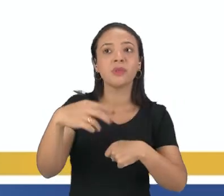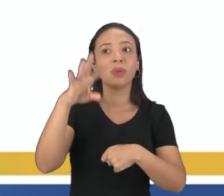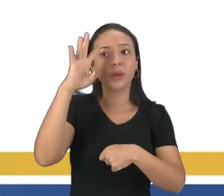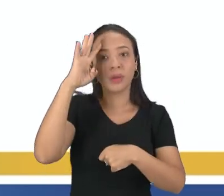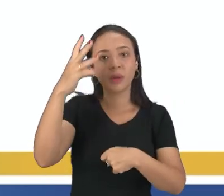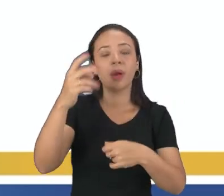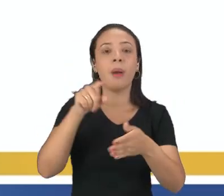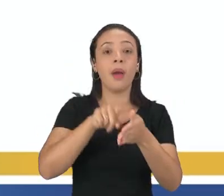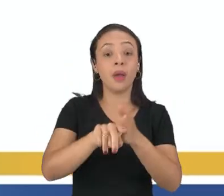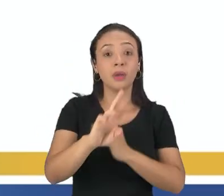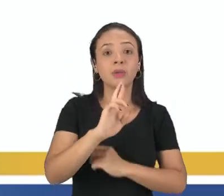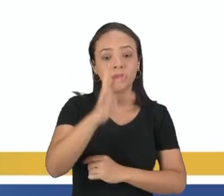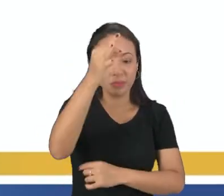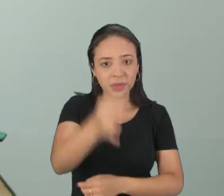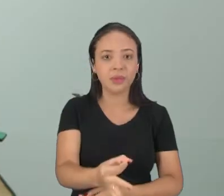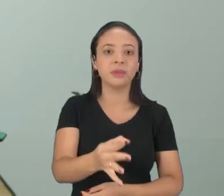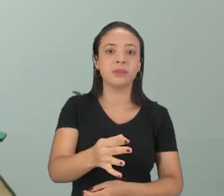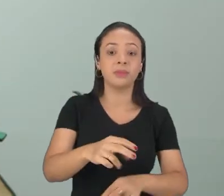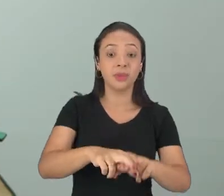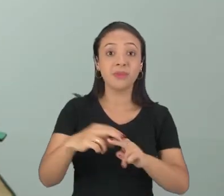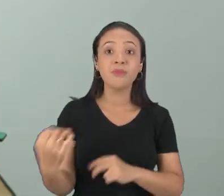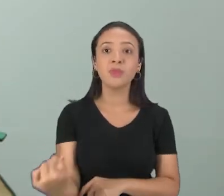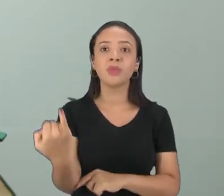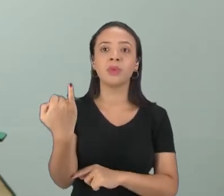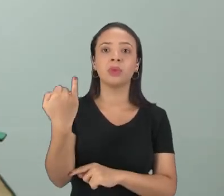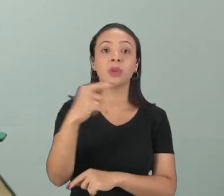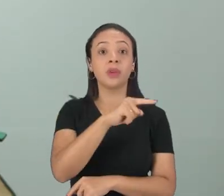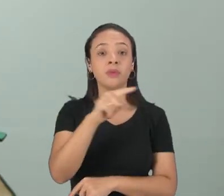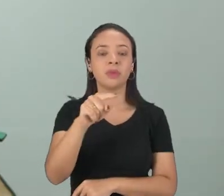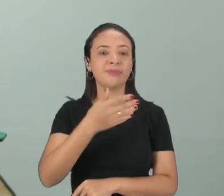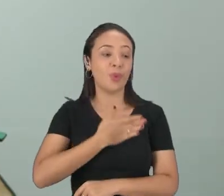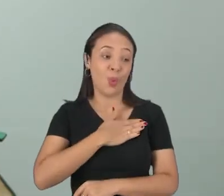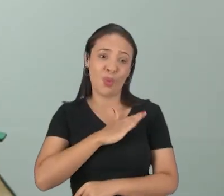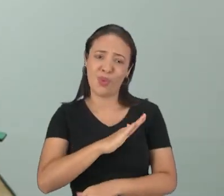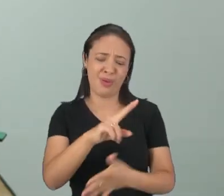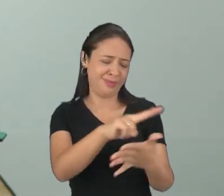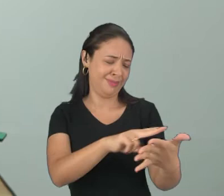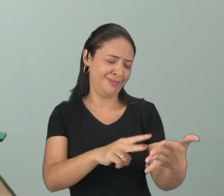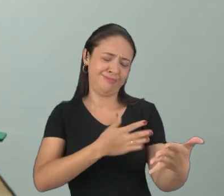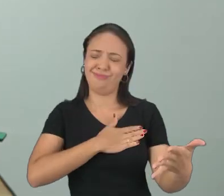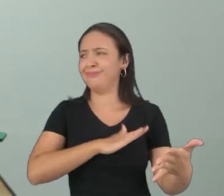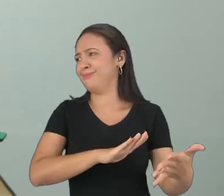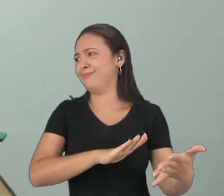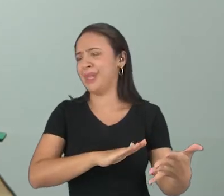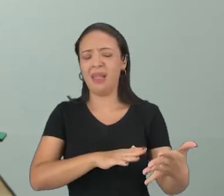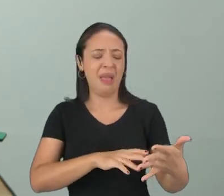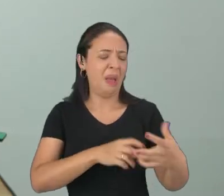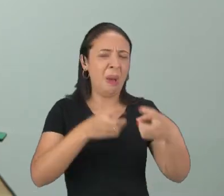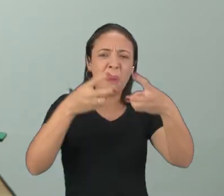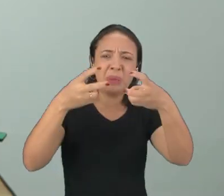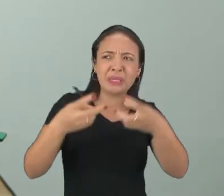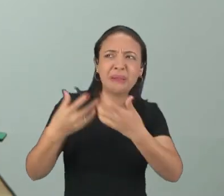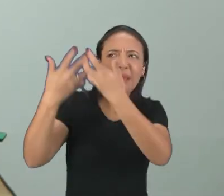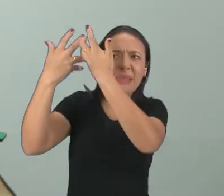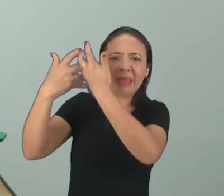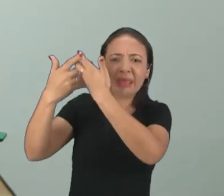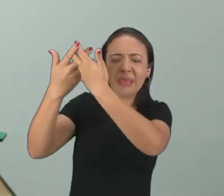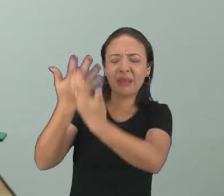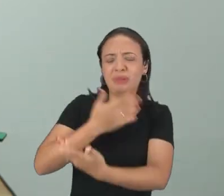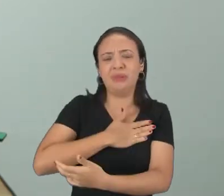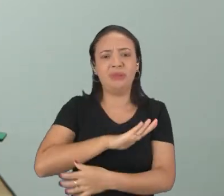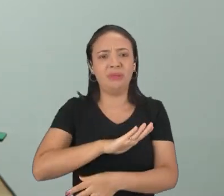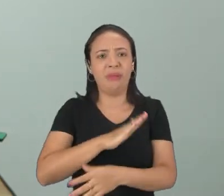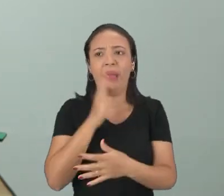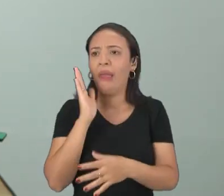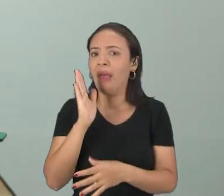situação, o problema. Isso é muito importante, porque vocês não gostam muito de ler, não gostam muito de analisar a situação, o problema, já querem dar